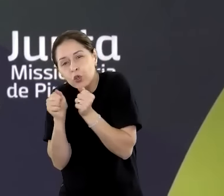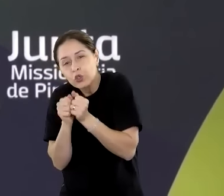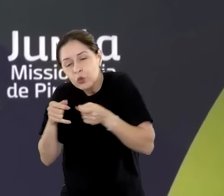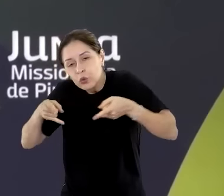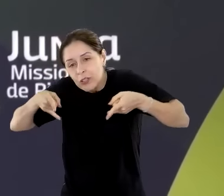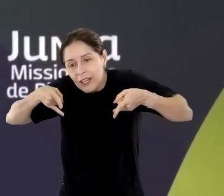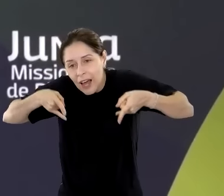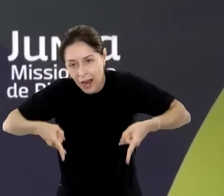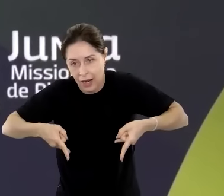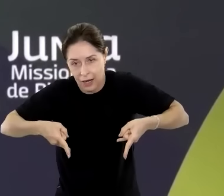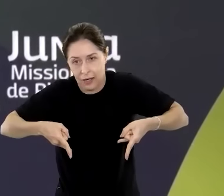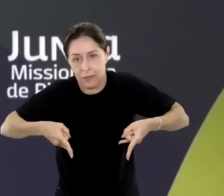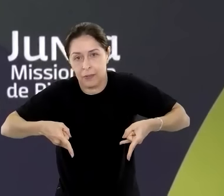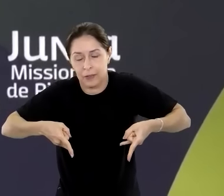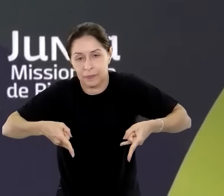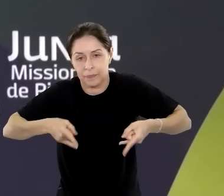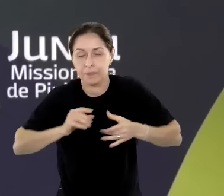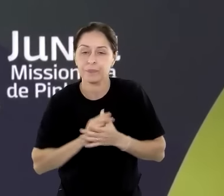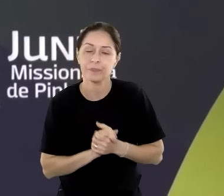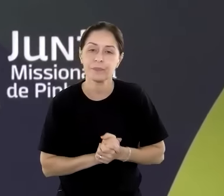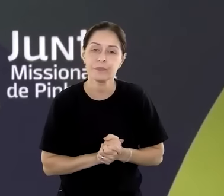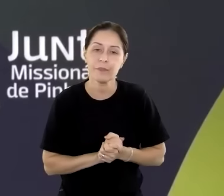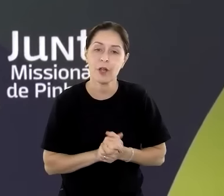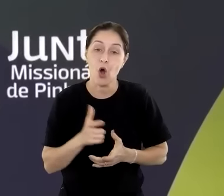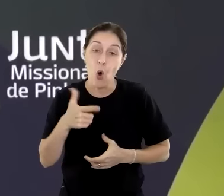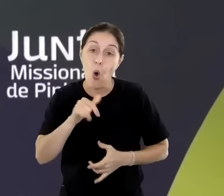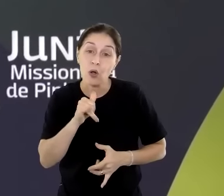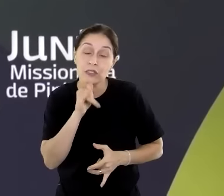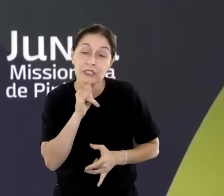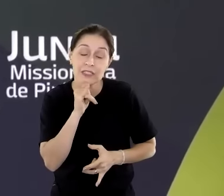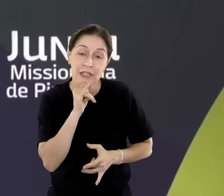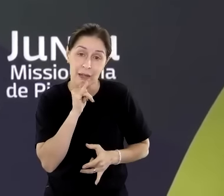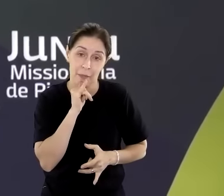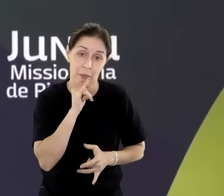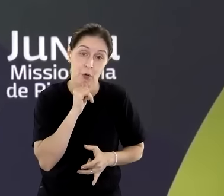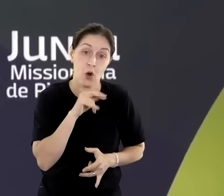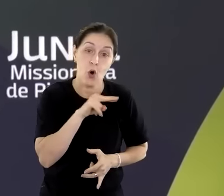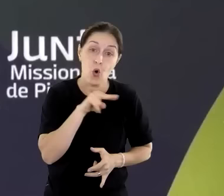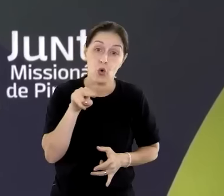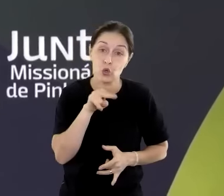Tem gente chamando cachorro de nome de gente.